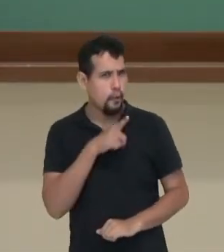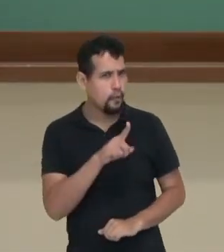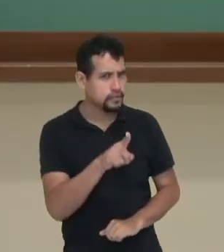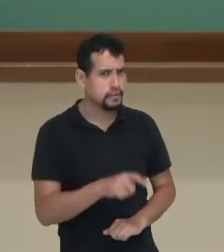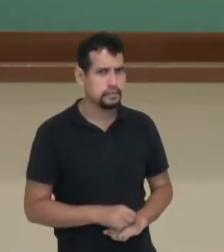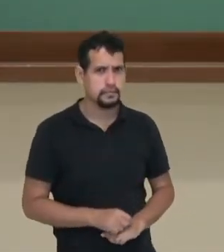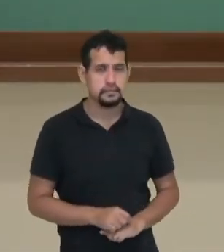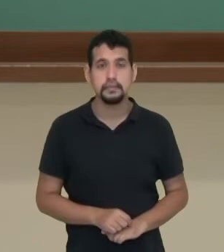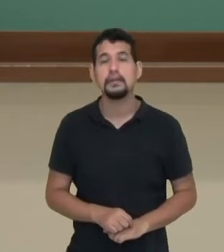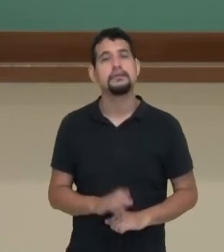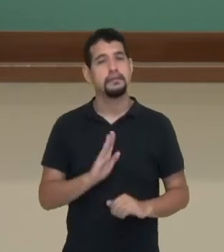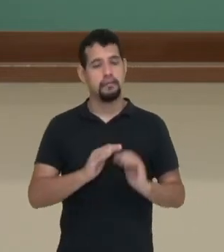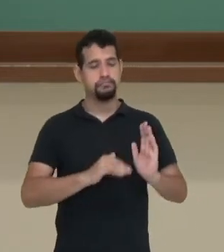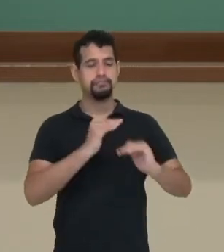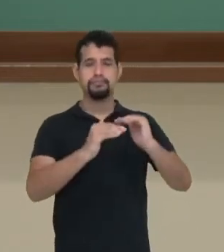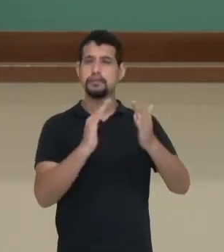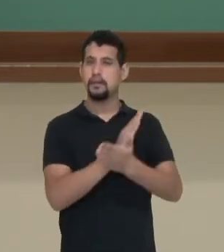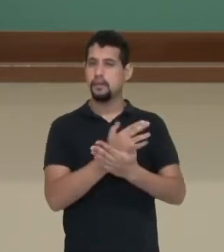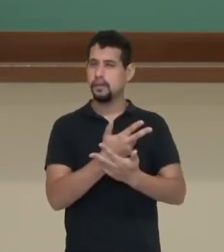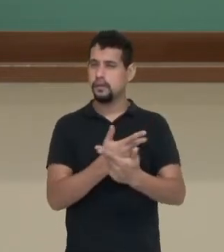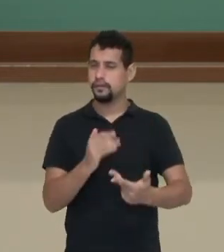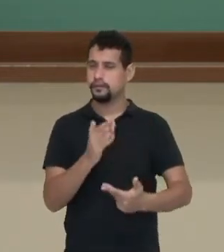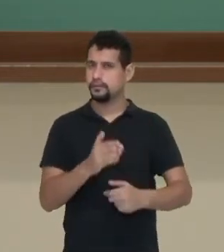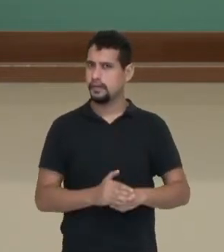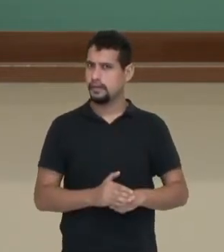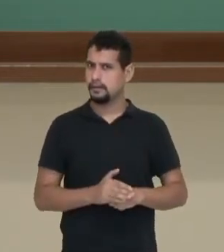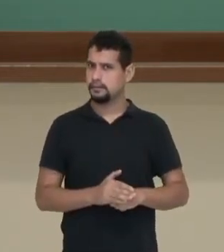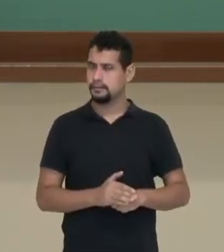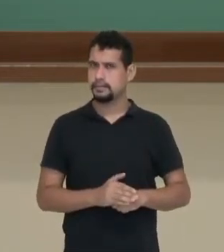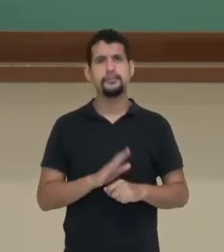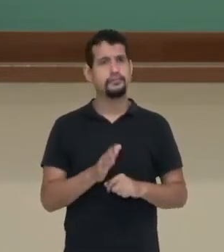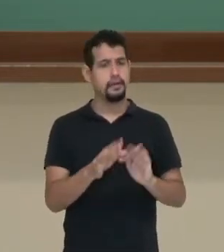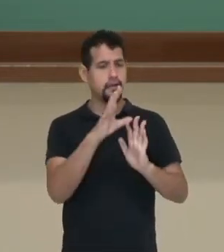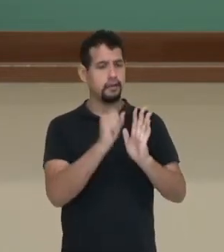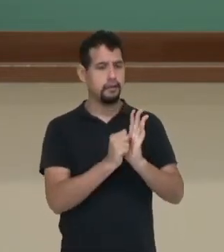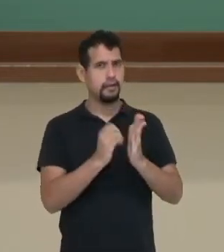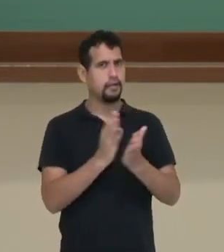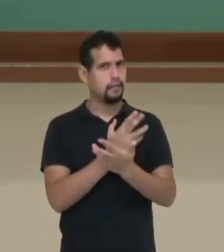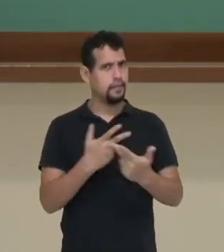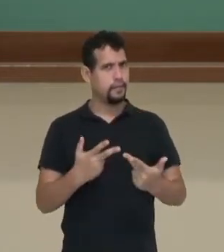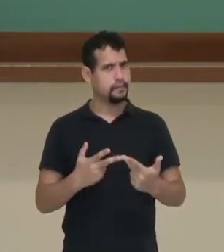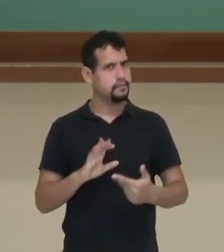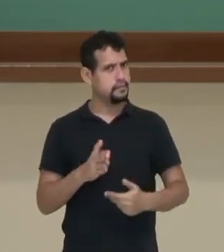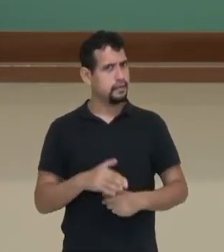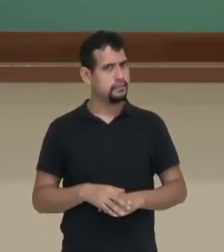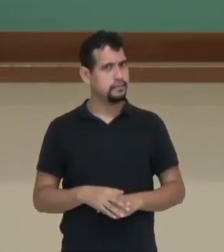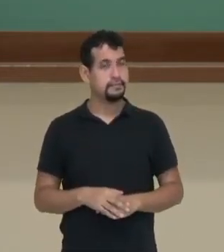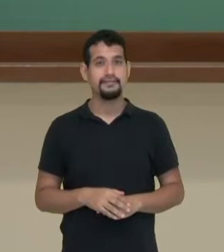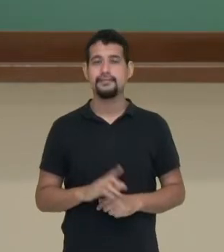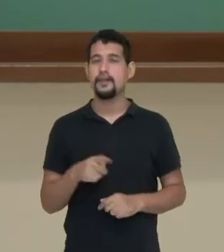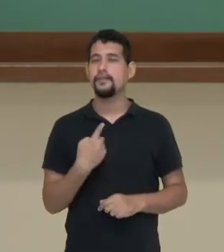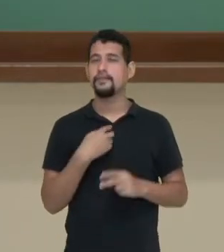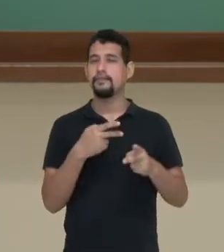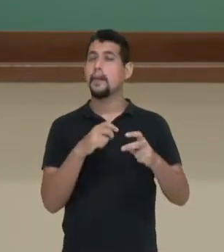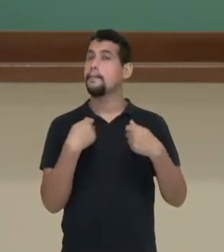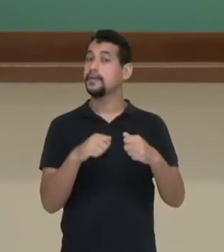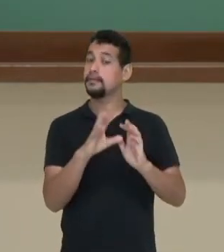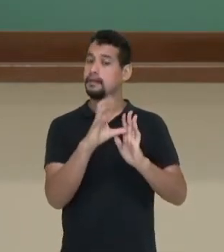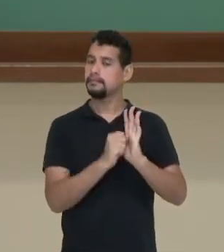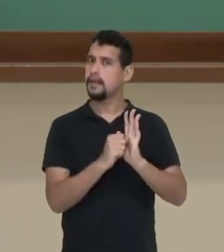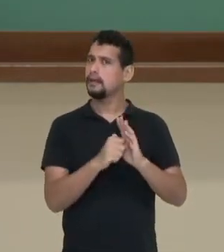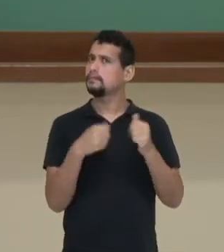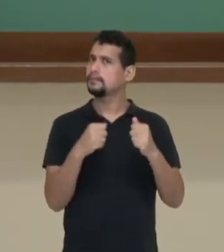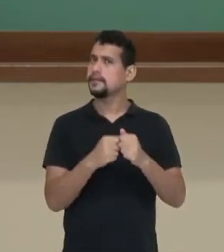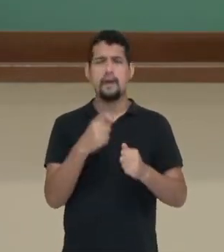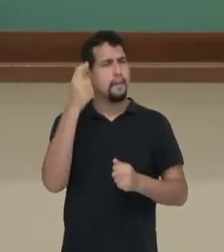conseguiu? Desenvolveu alguma coisa aí? Registrou alguma coisa? Então vamos lá, tem que registrar, tem que botar